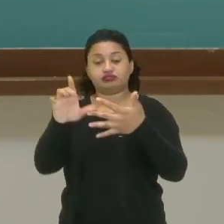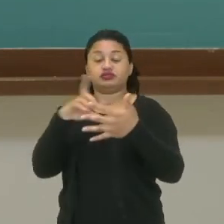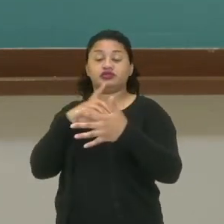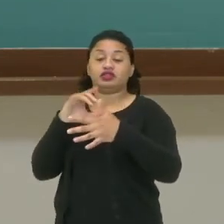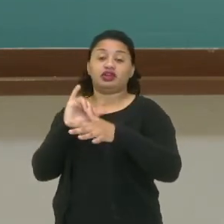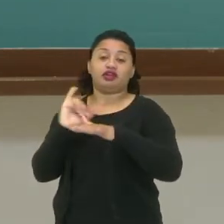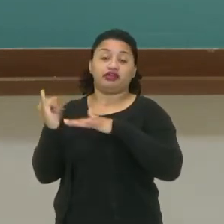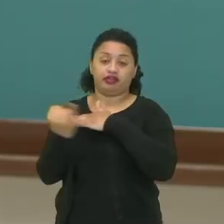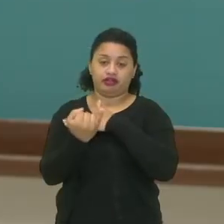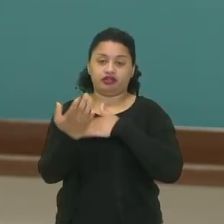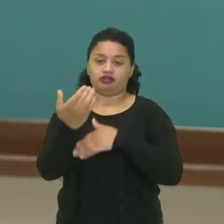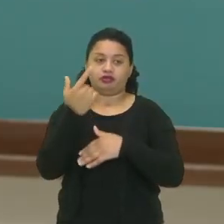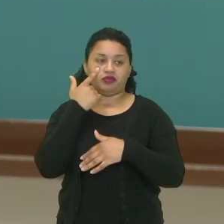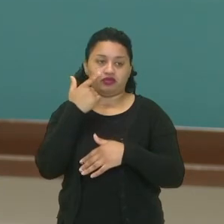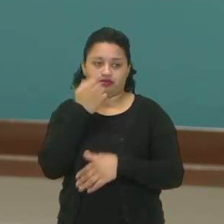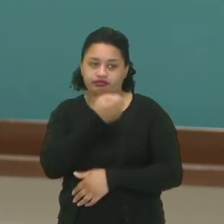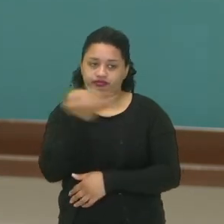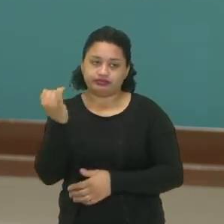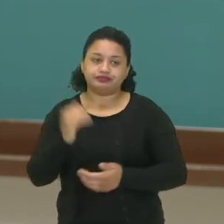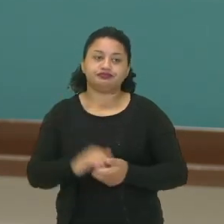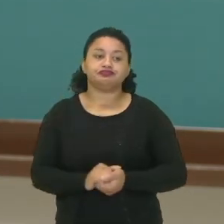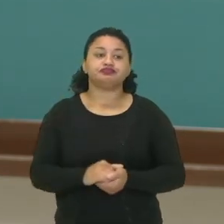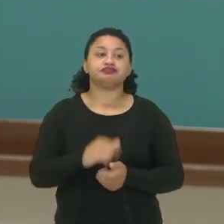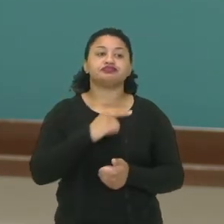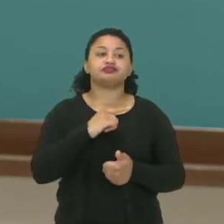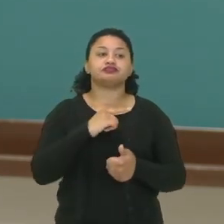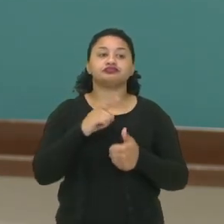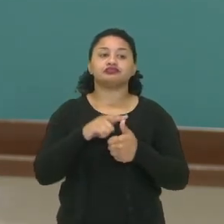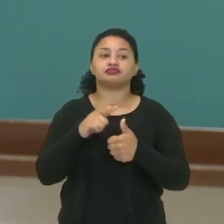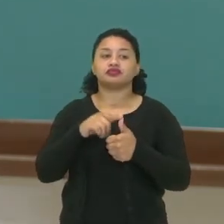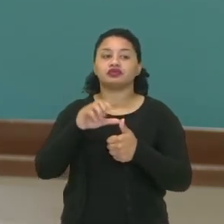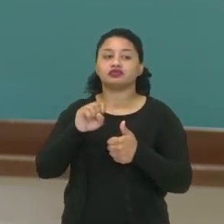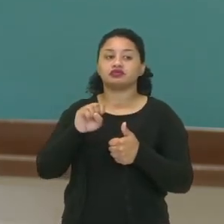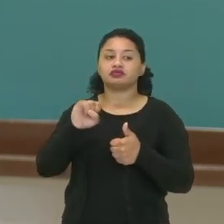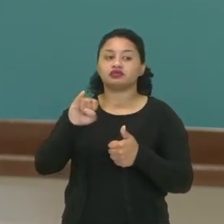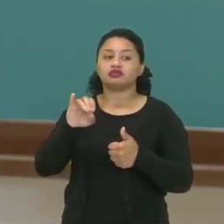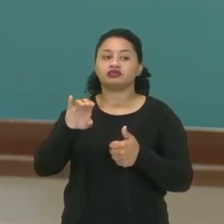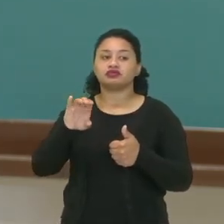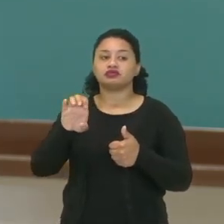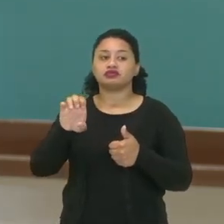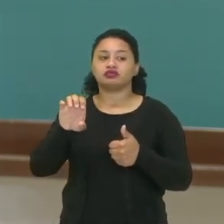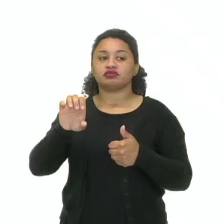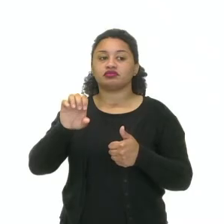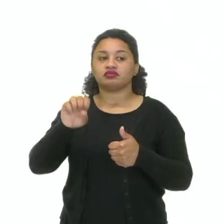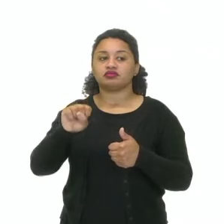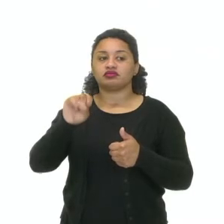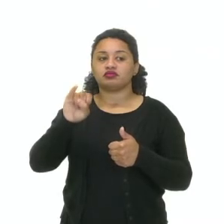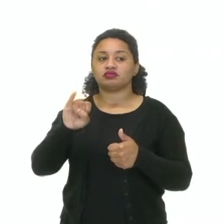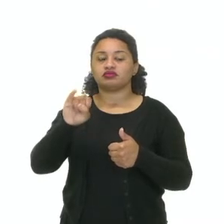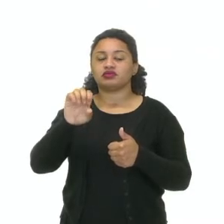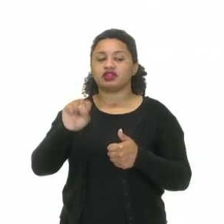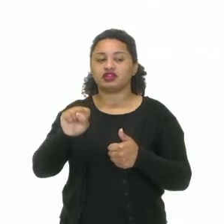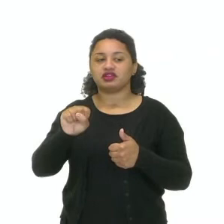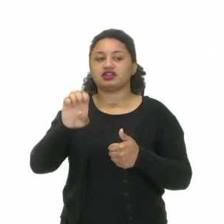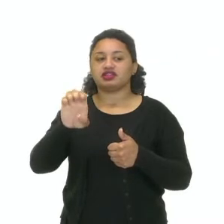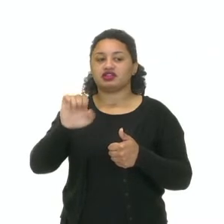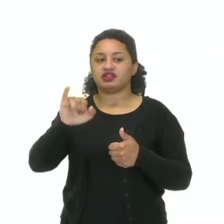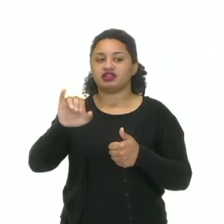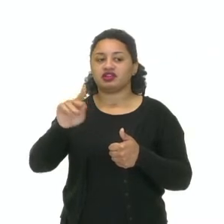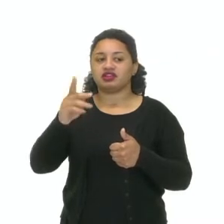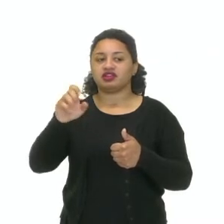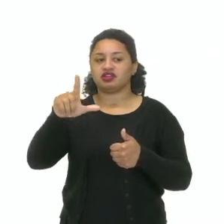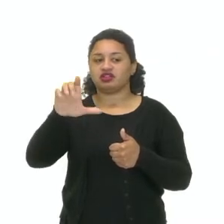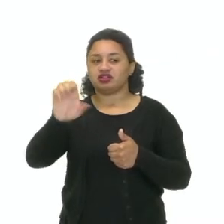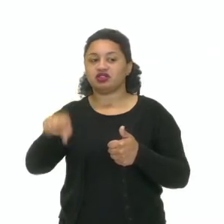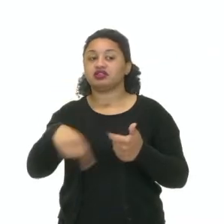aqui algumas delas. Olha só. Então tem Seychelles, por exemplo, que é um paraíso, né? Olha só que bonito. Tem também a ilha de Madagascar,